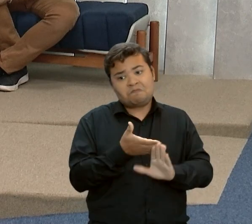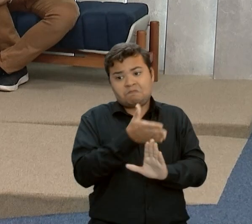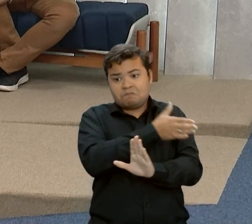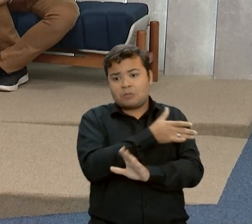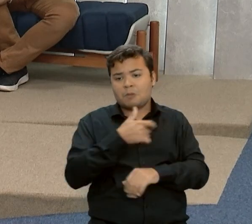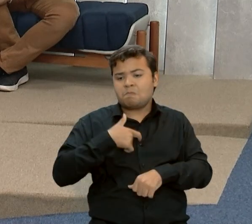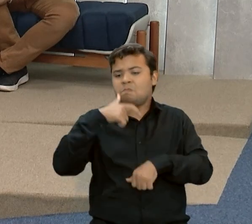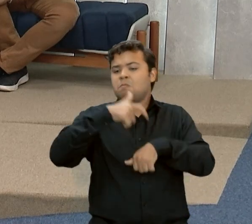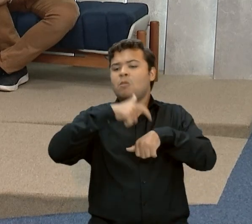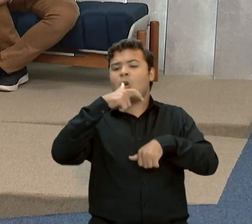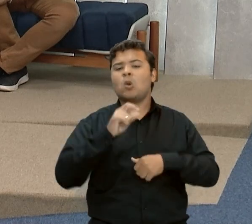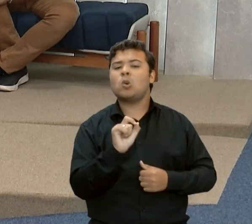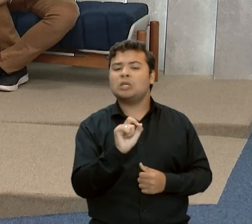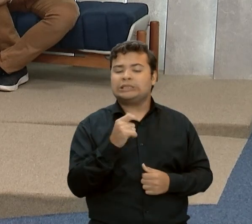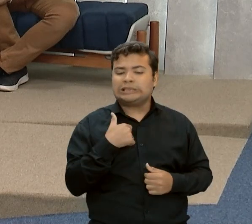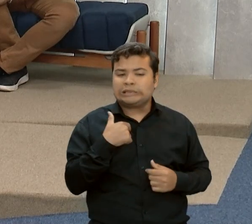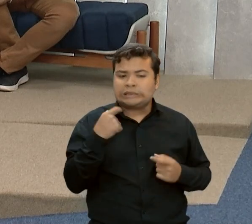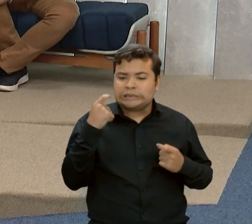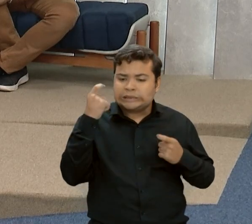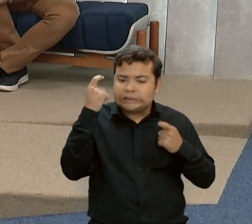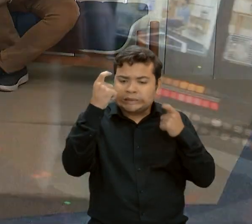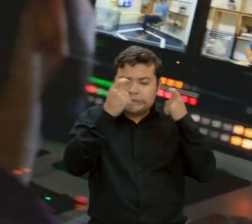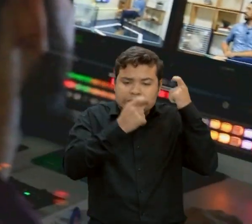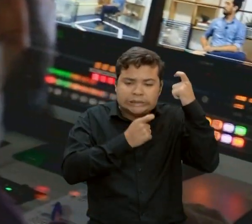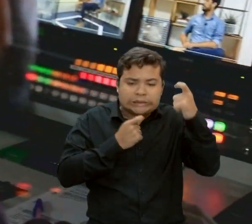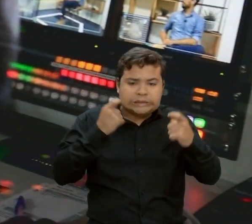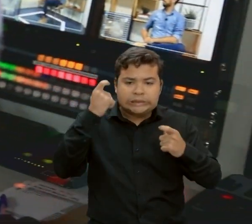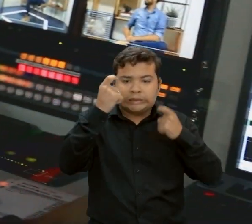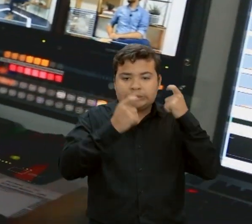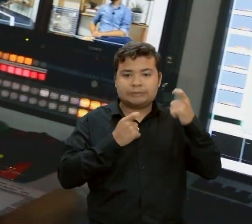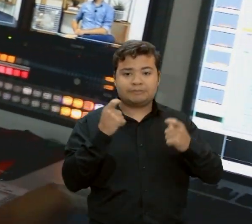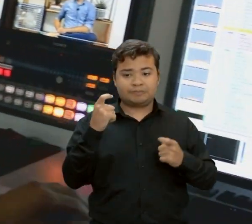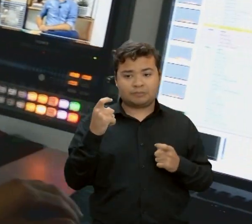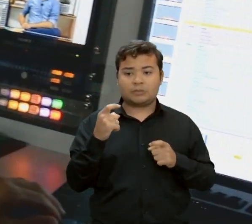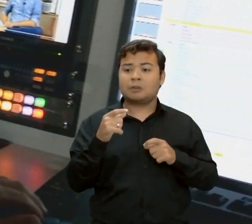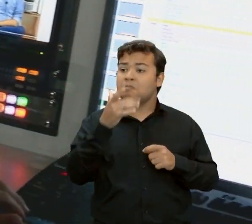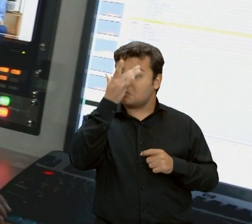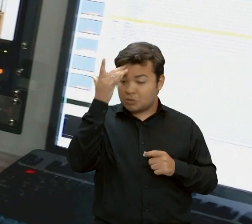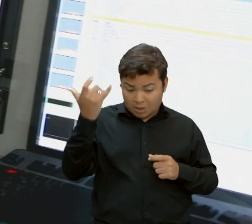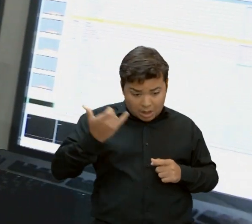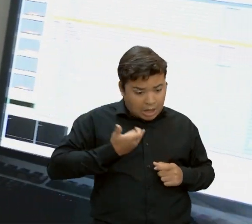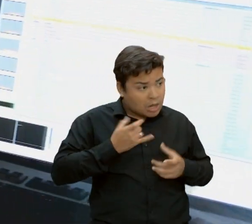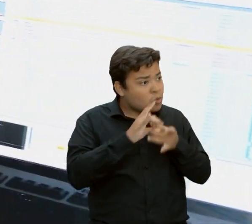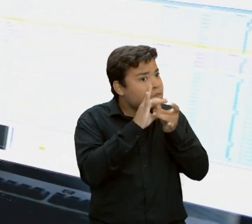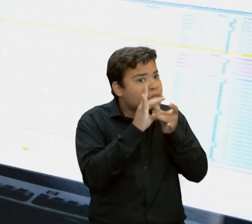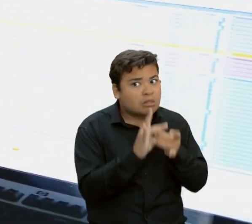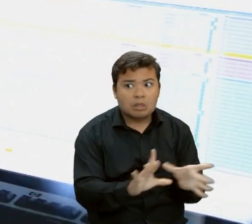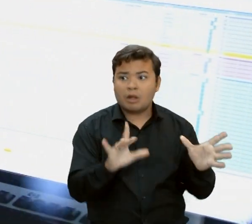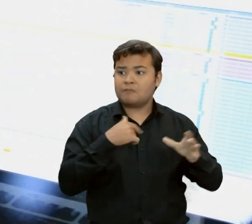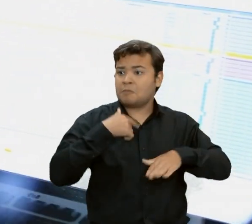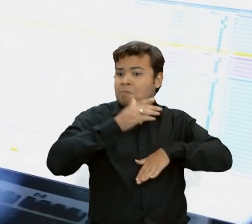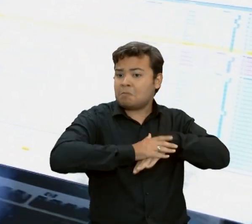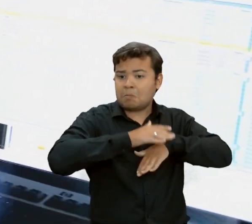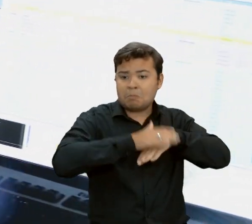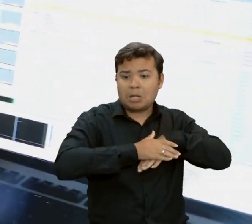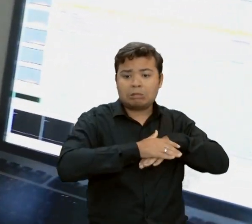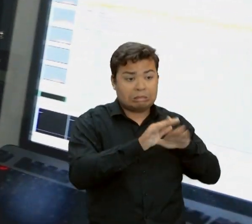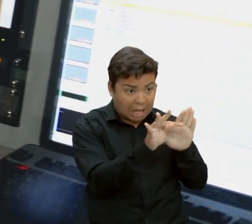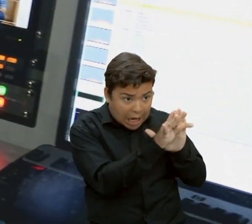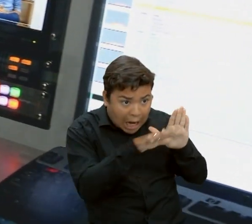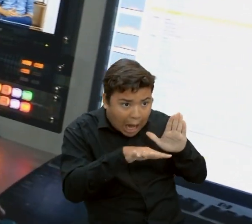que eu fiquei meio preocupado porque eu tive carta branca para decidir as questões técnicas,